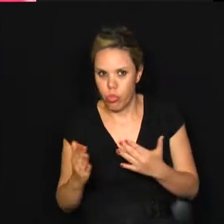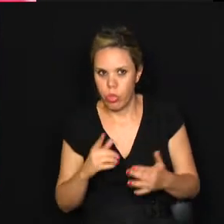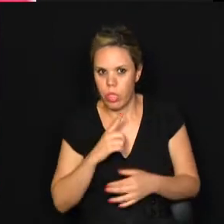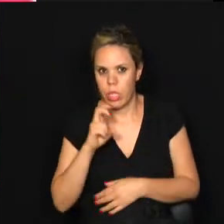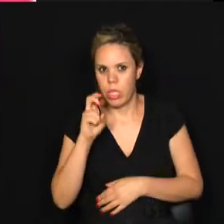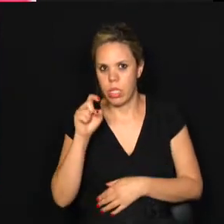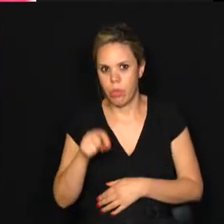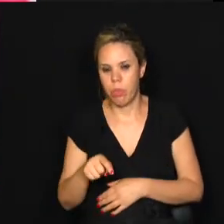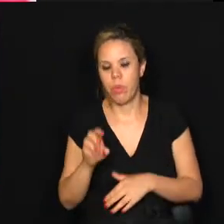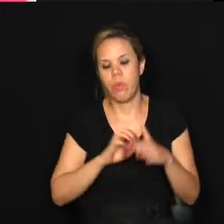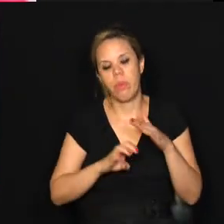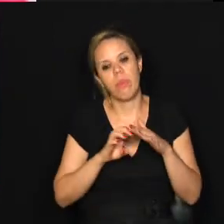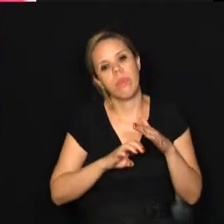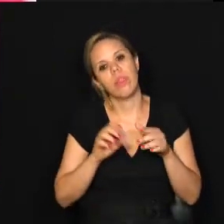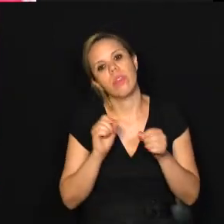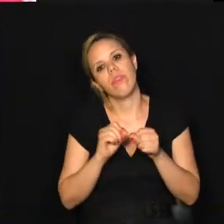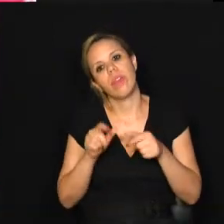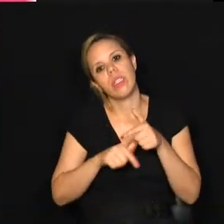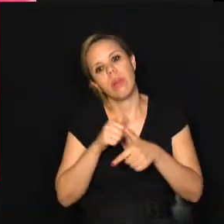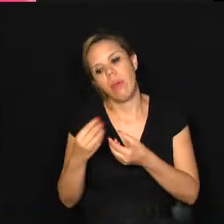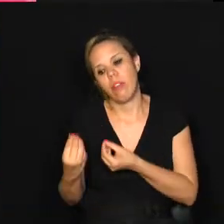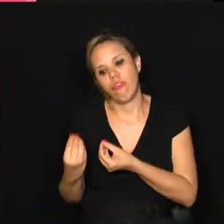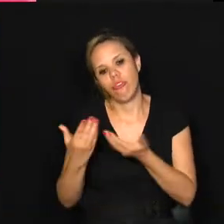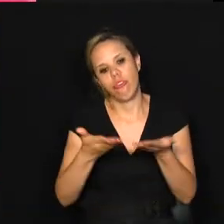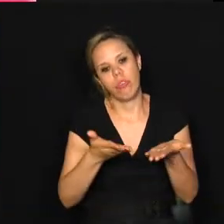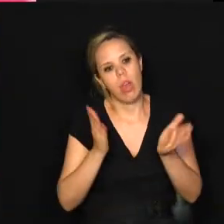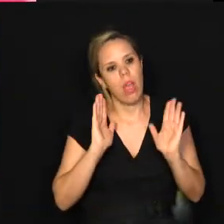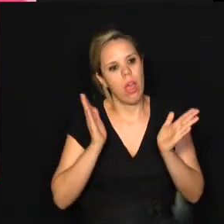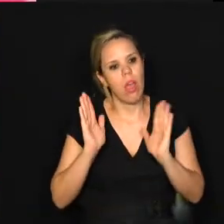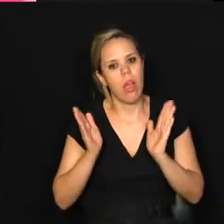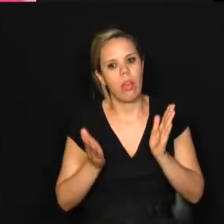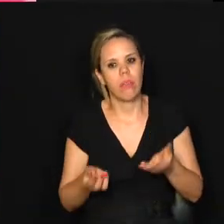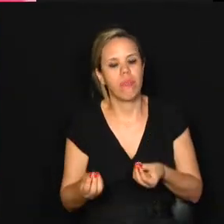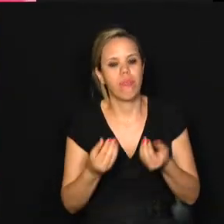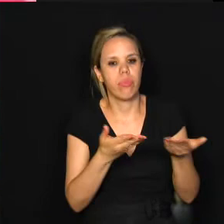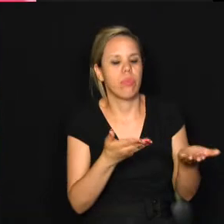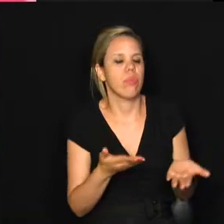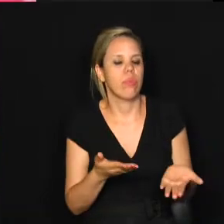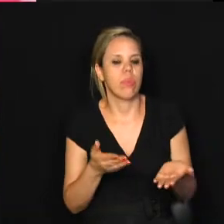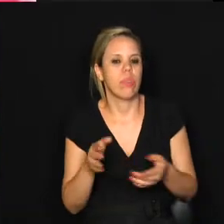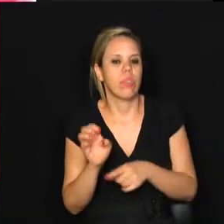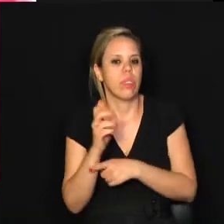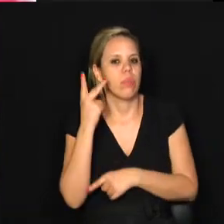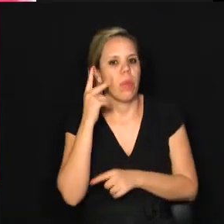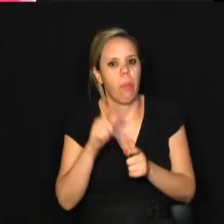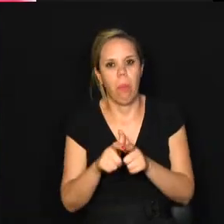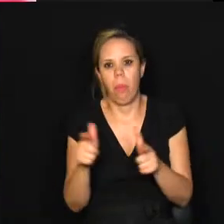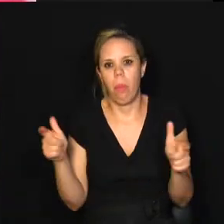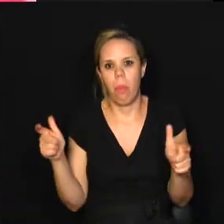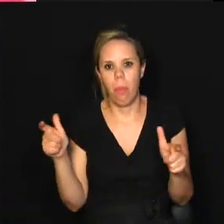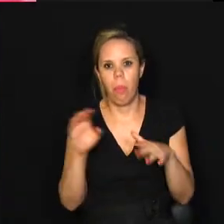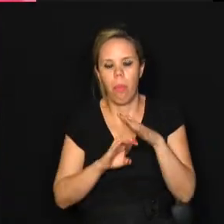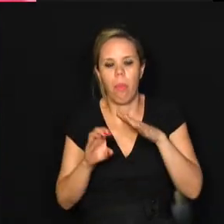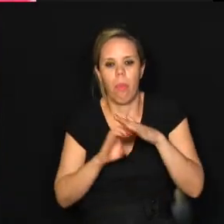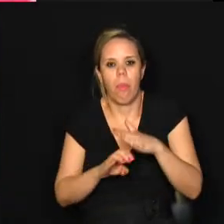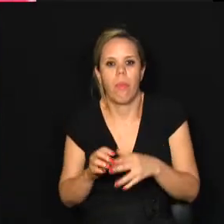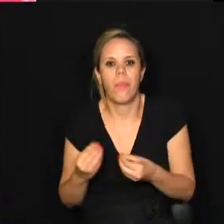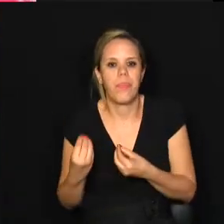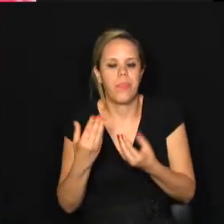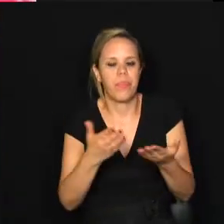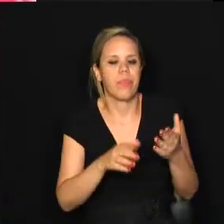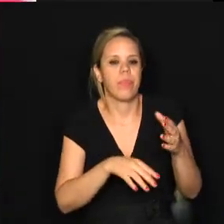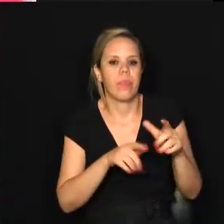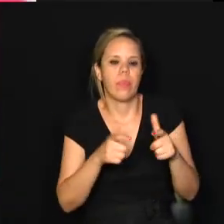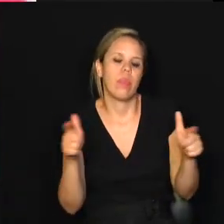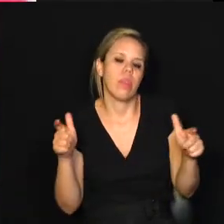mil empresas que fazem trabalho de entrega. O estado de São Paulo é onde tem o maior número dessas empresas. As grandes